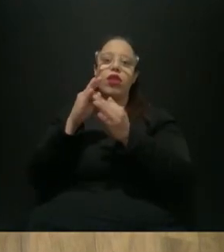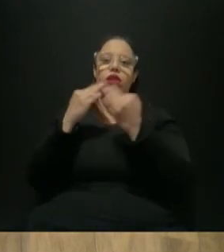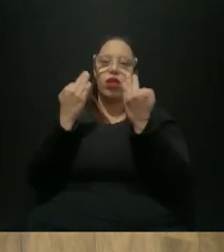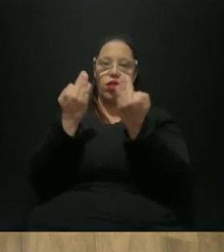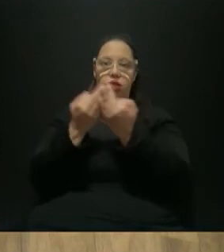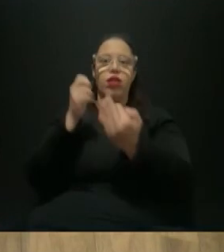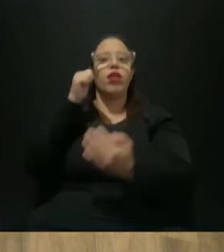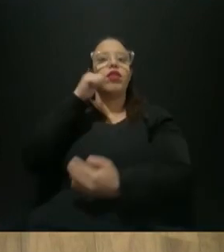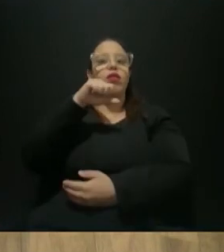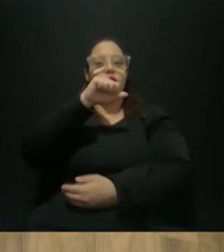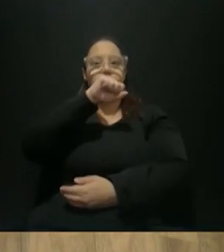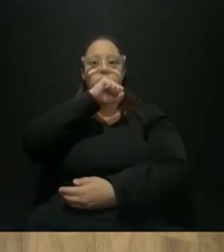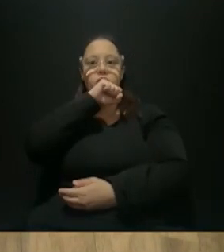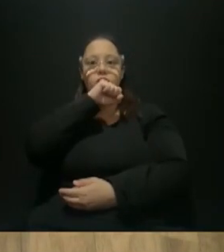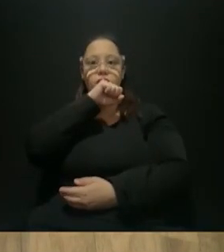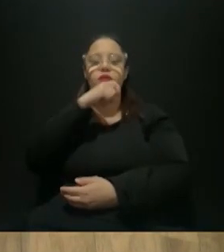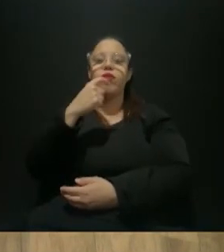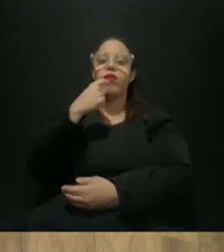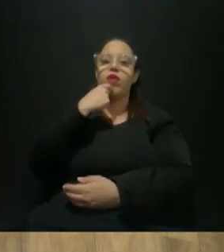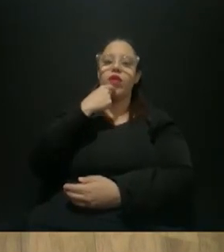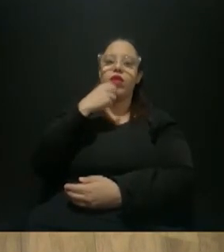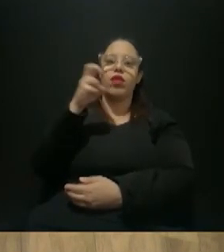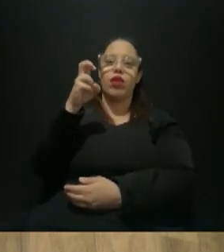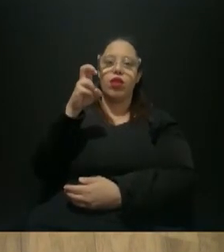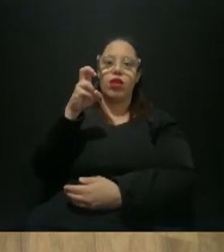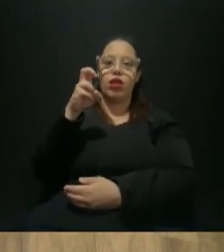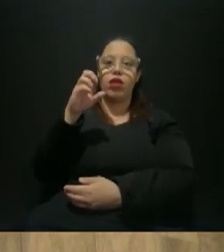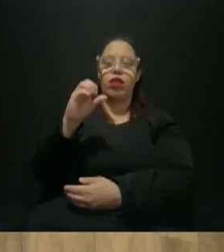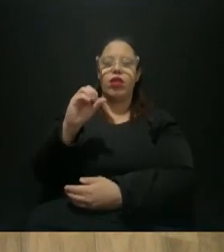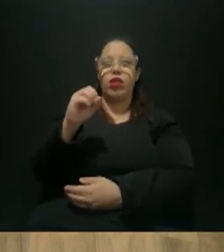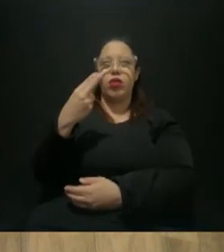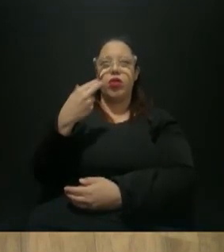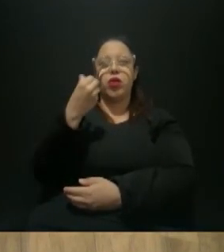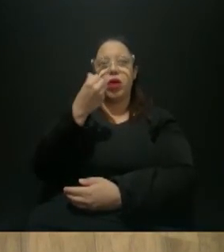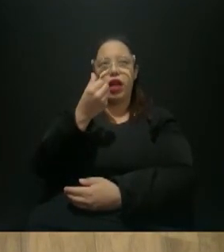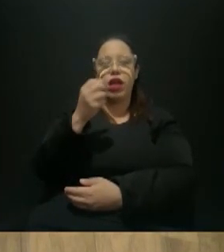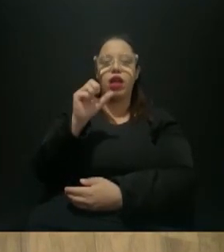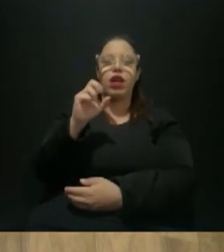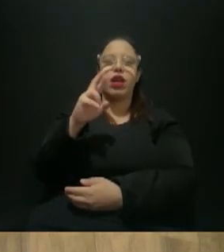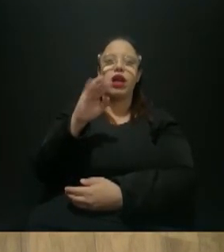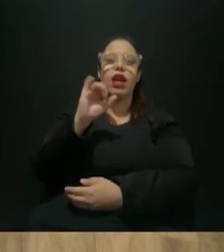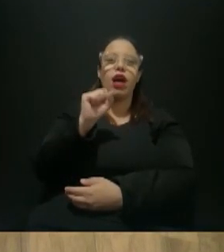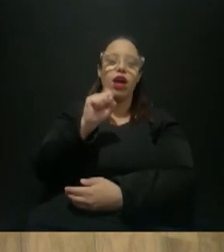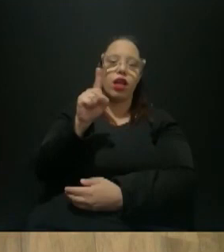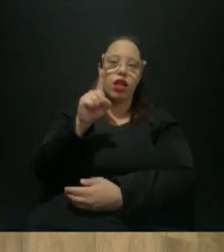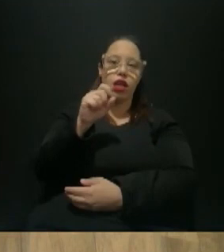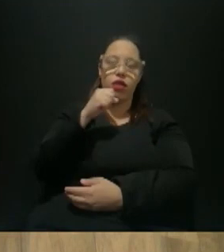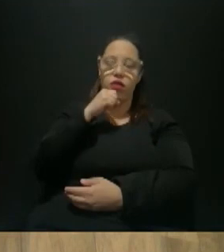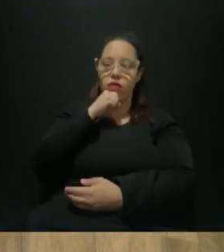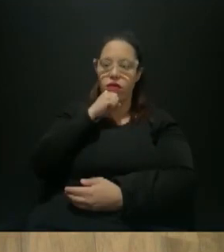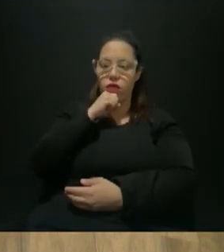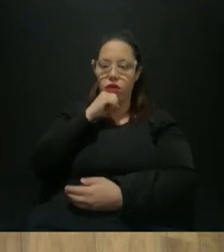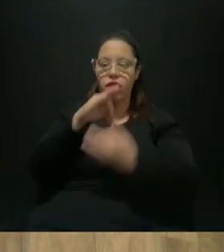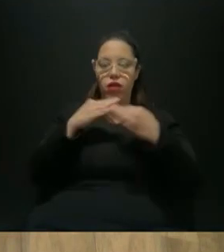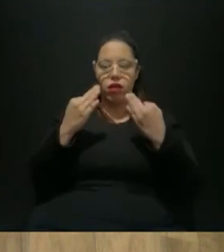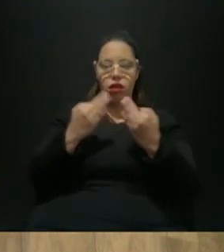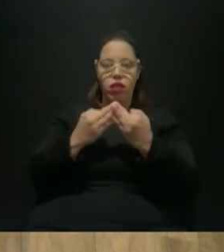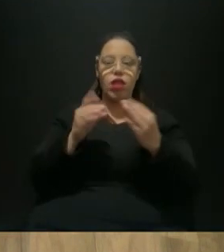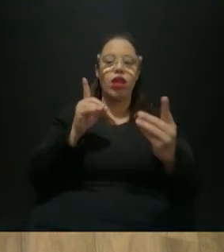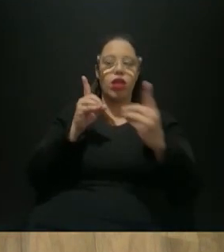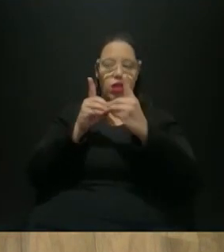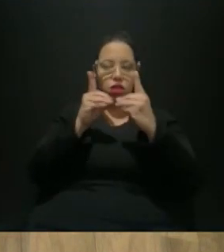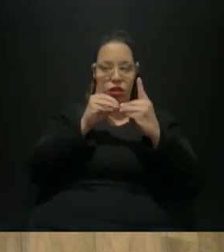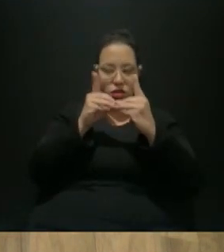tem em Campinas, acho que 5 ou 6 CRAS regionais, que aí essa família é assistida, muitas